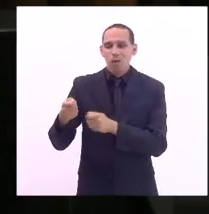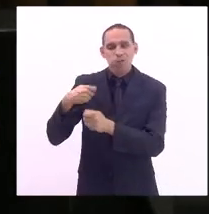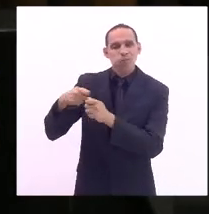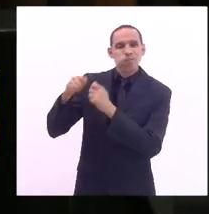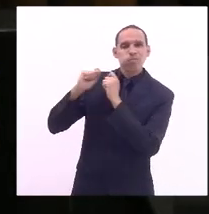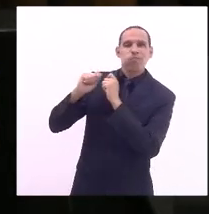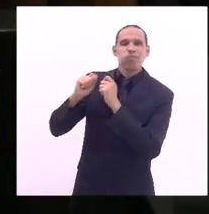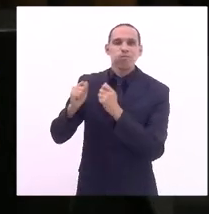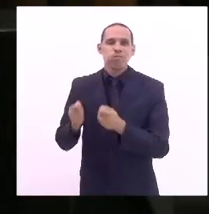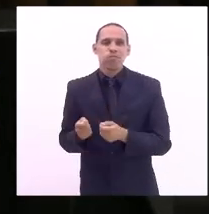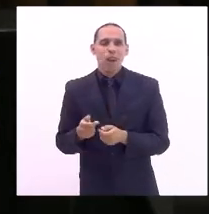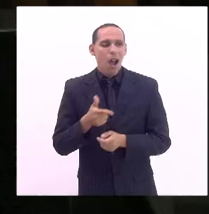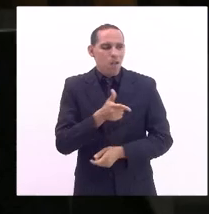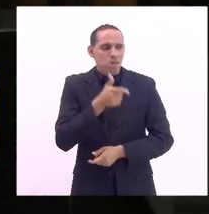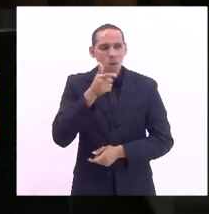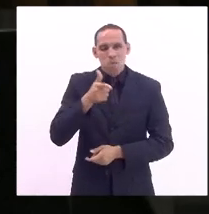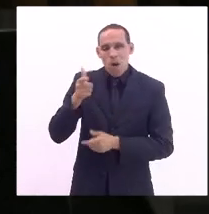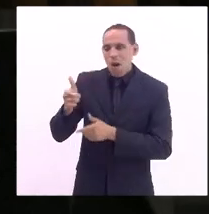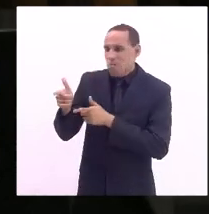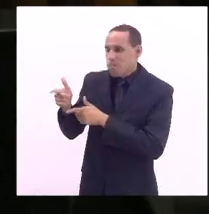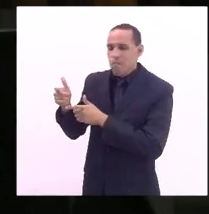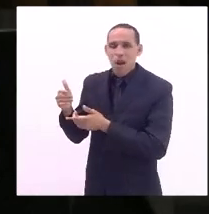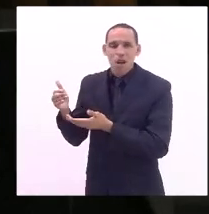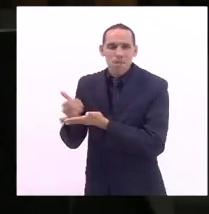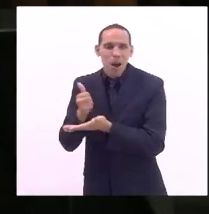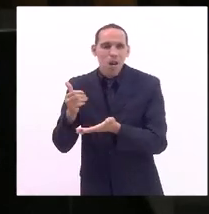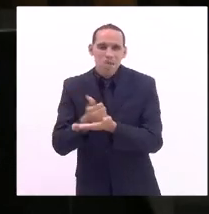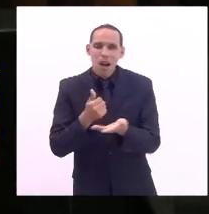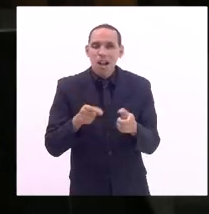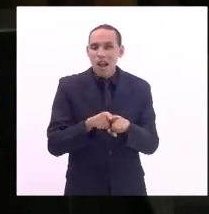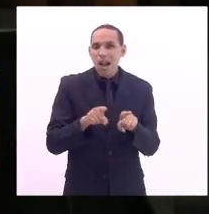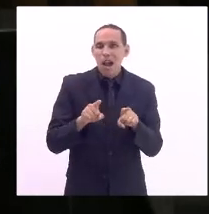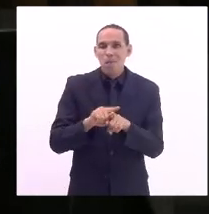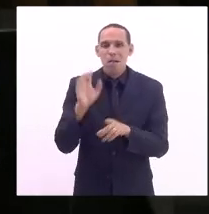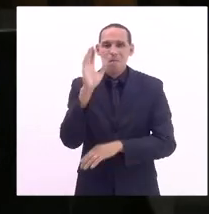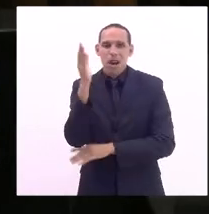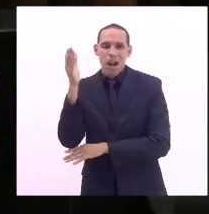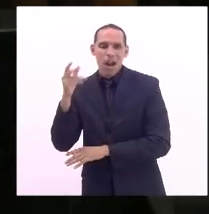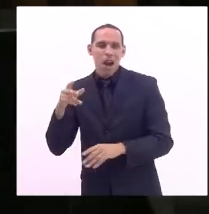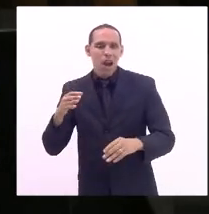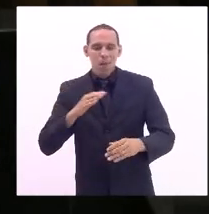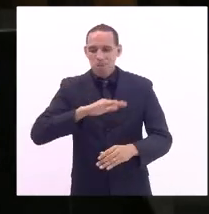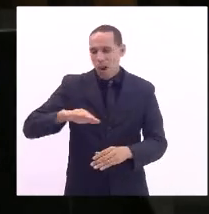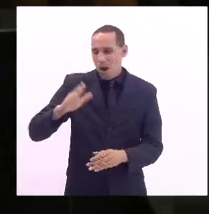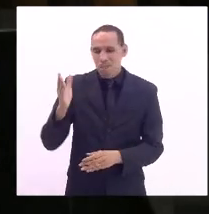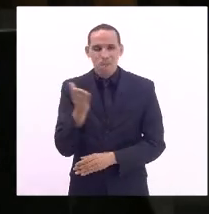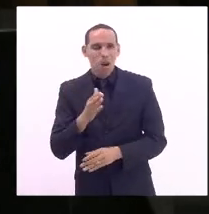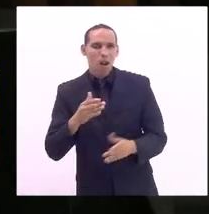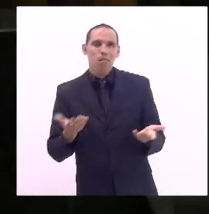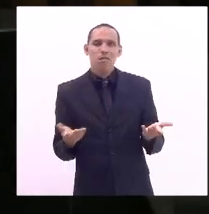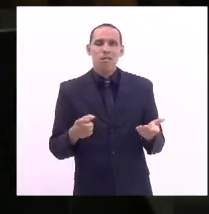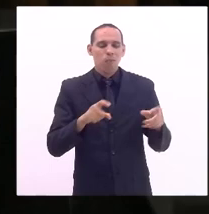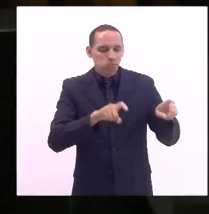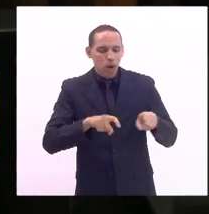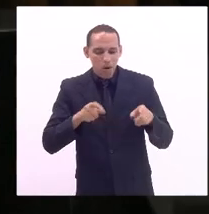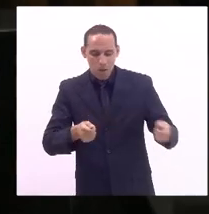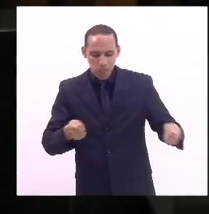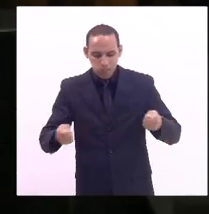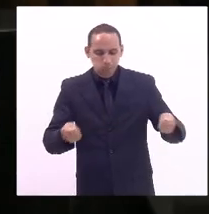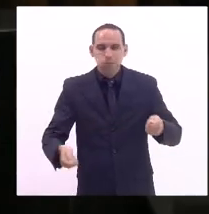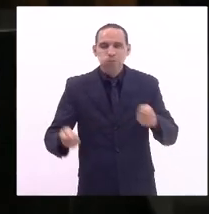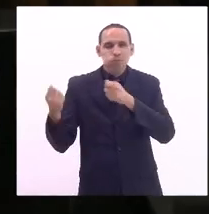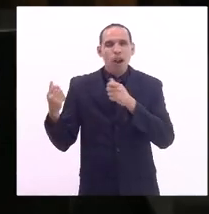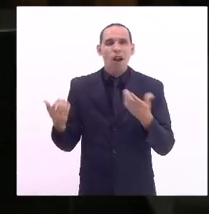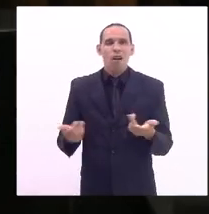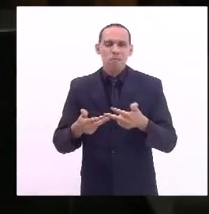dos caçadores, dos madeireiros, dos garimpeiros, e especialmente